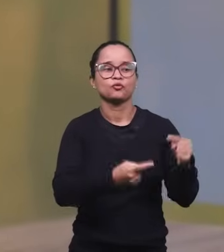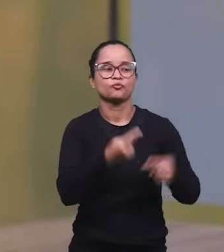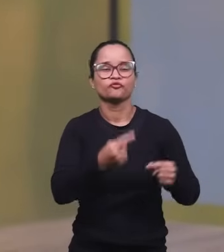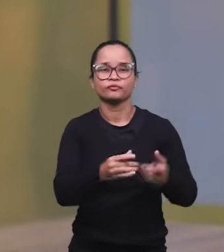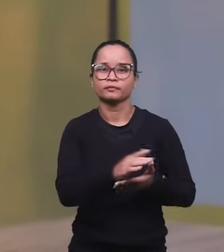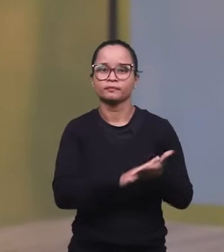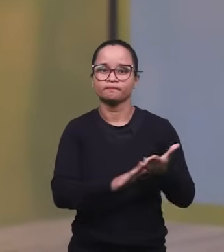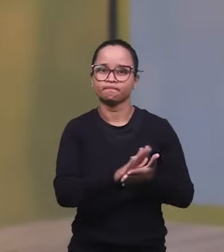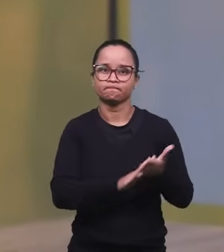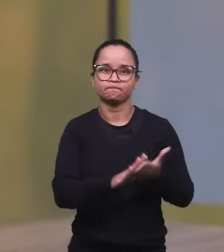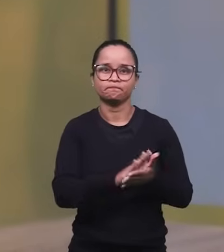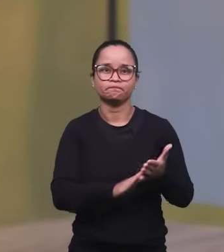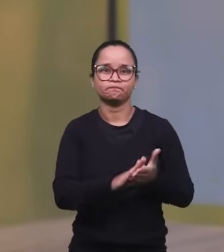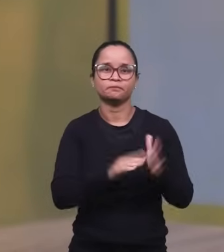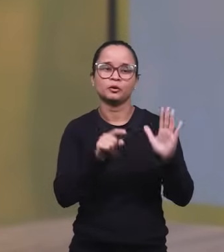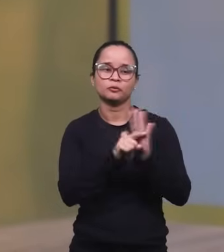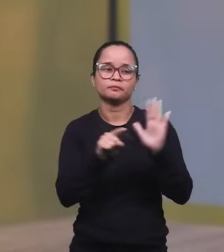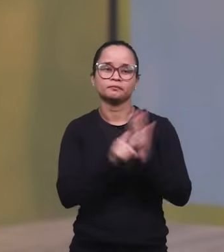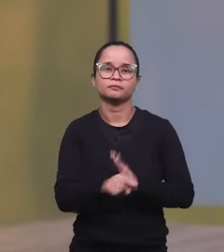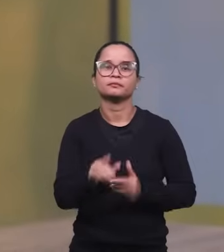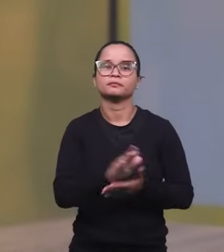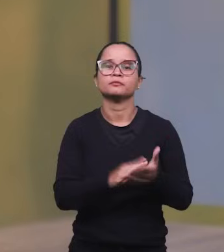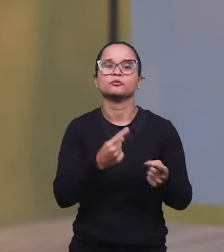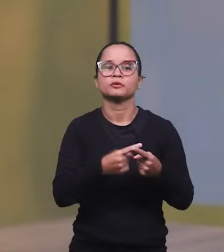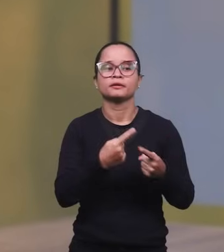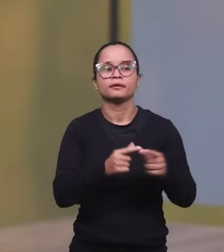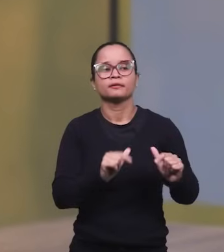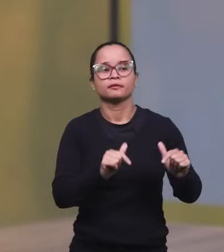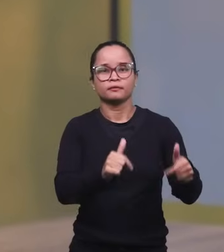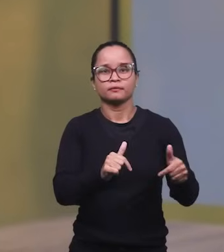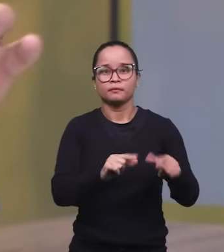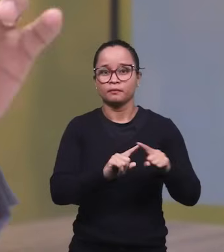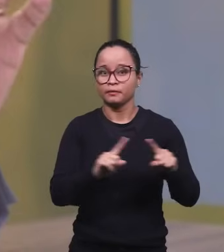foi discutir com ele, ela não foi questionar com ele por que ele agiu